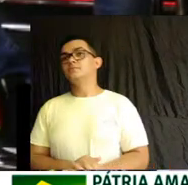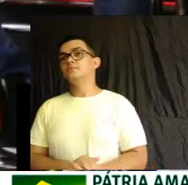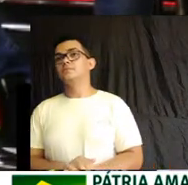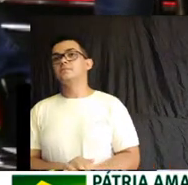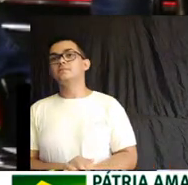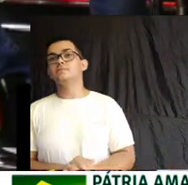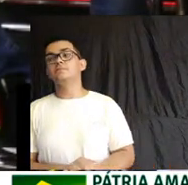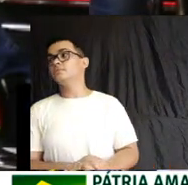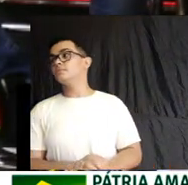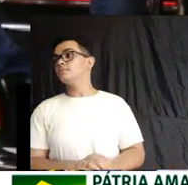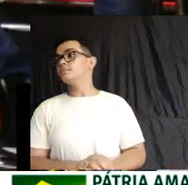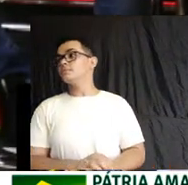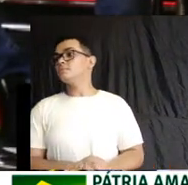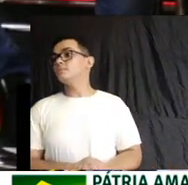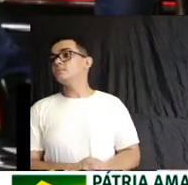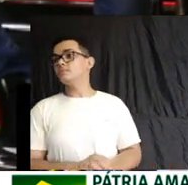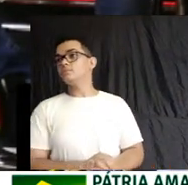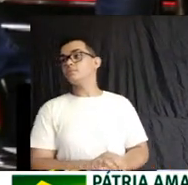distance and